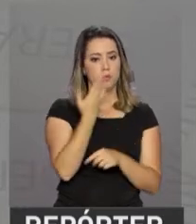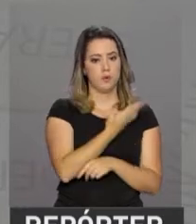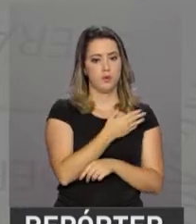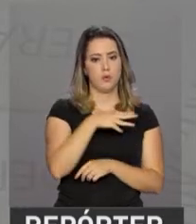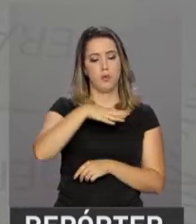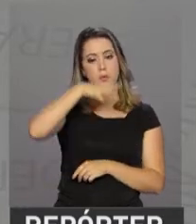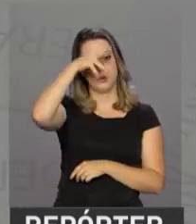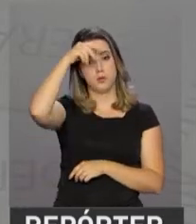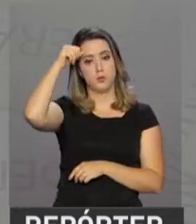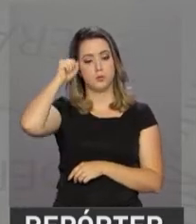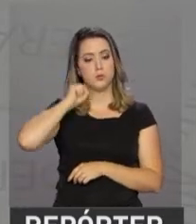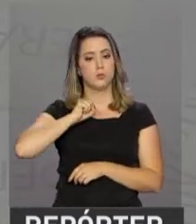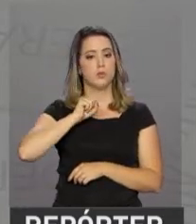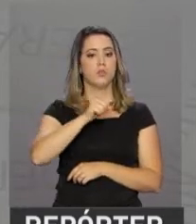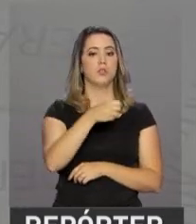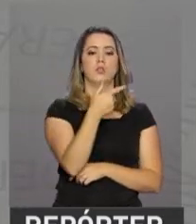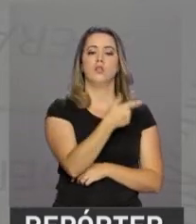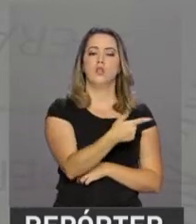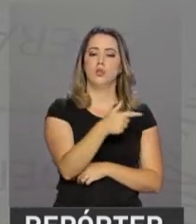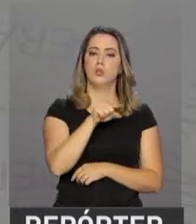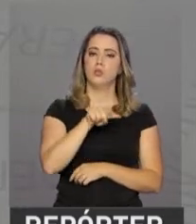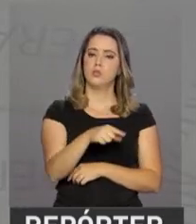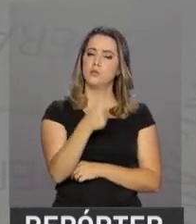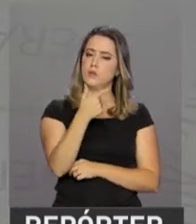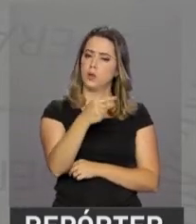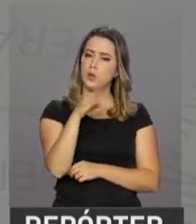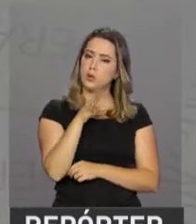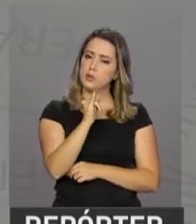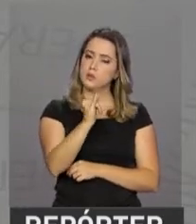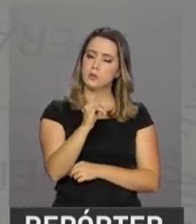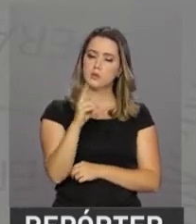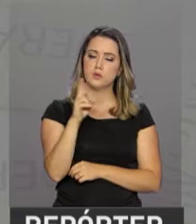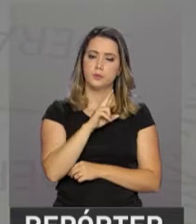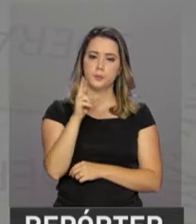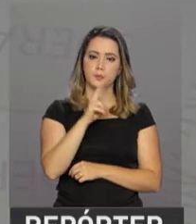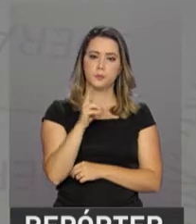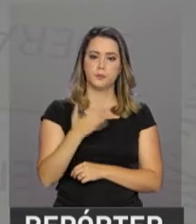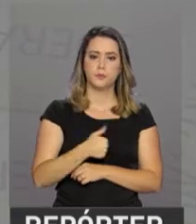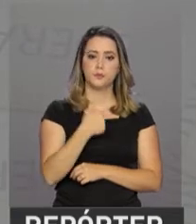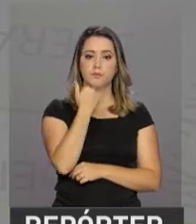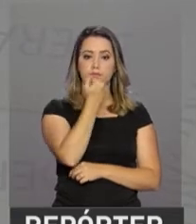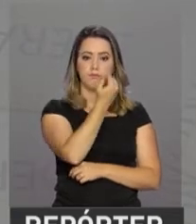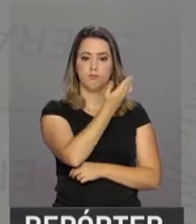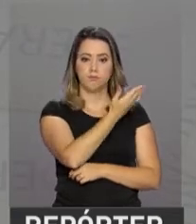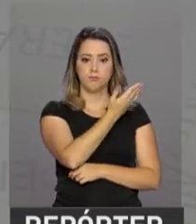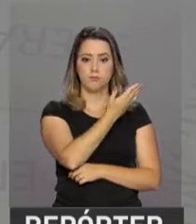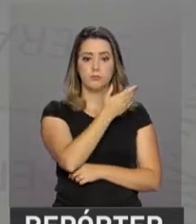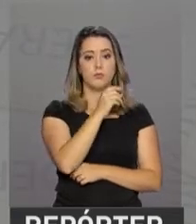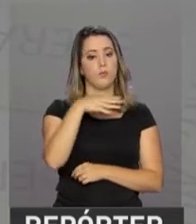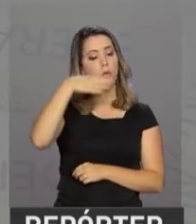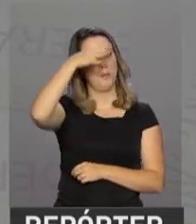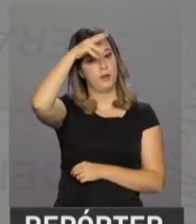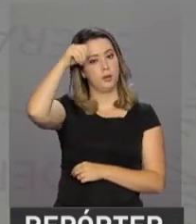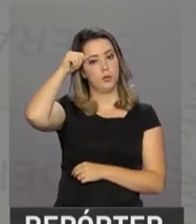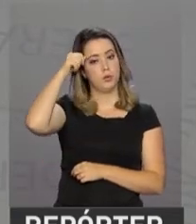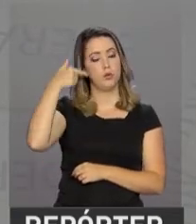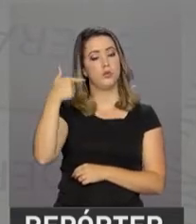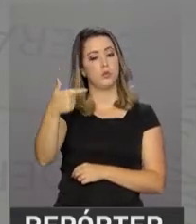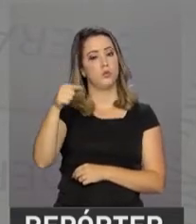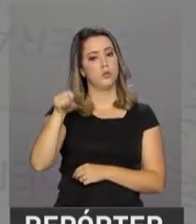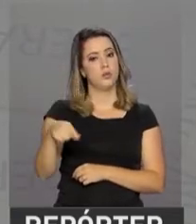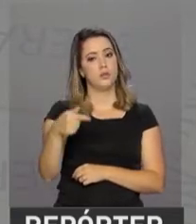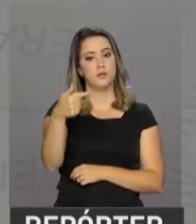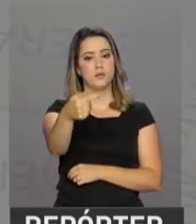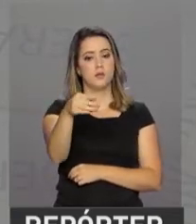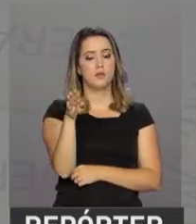do sul estão reservados 2 bilhões e duzentos milhões de reais e mato grosso vai ficar com 2